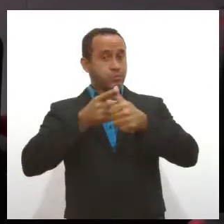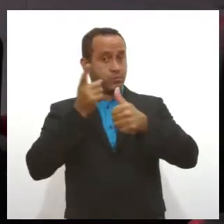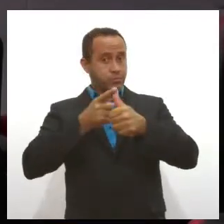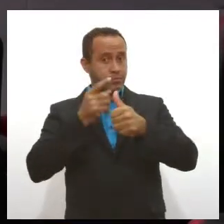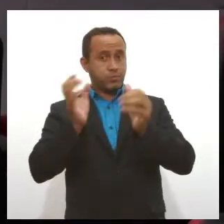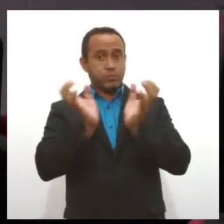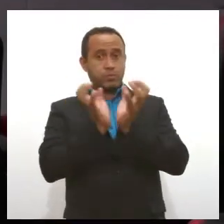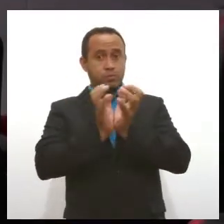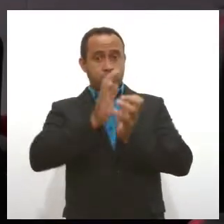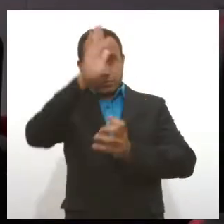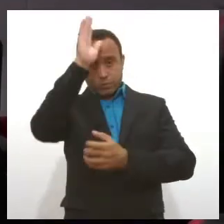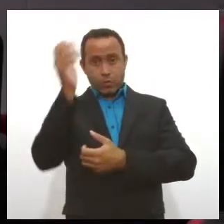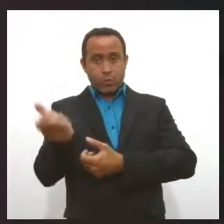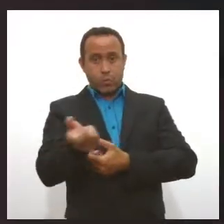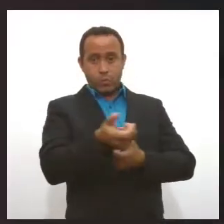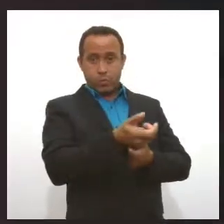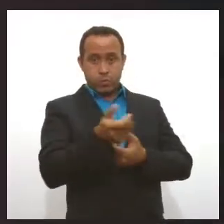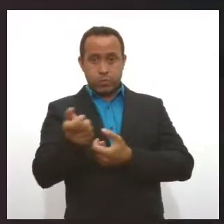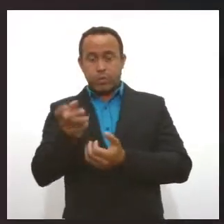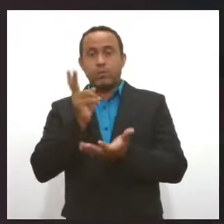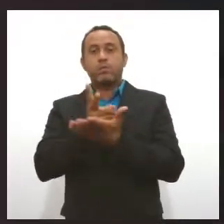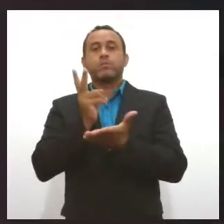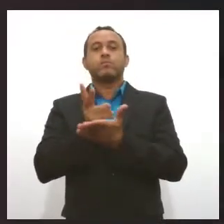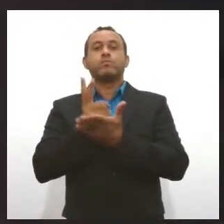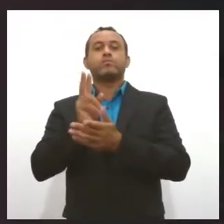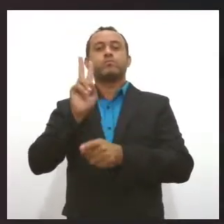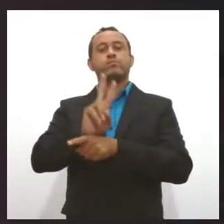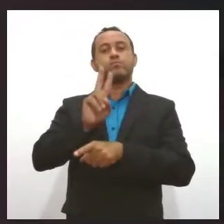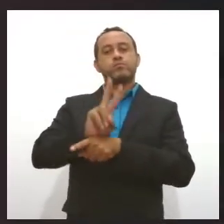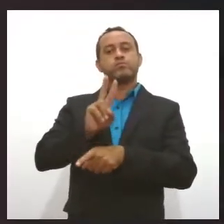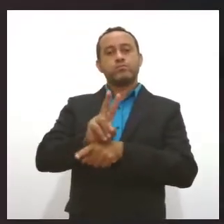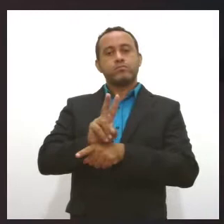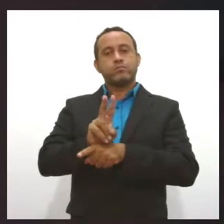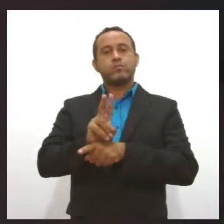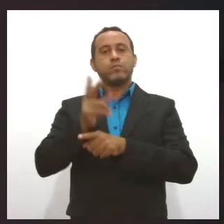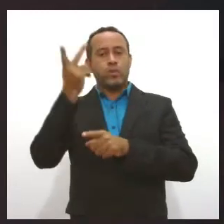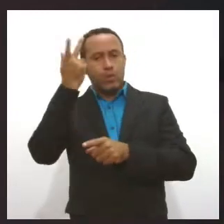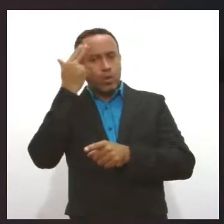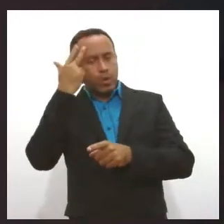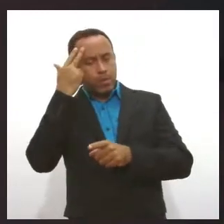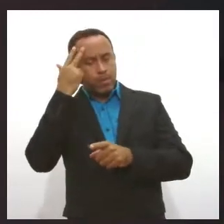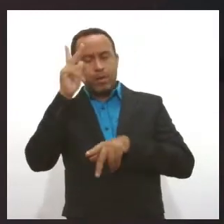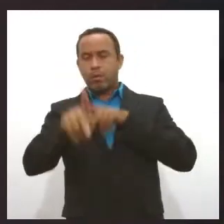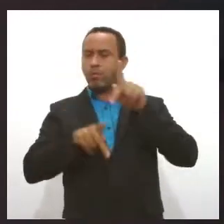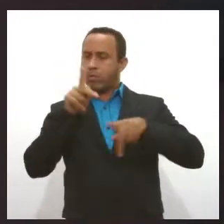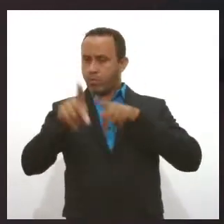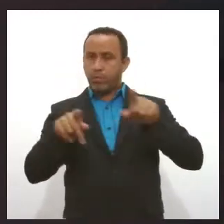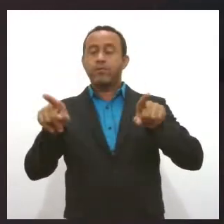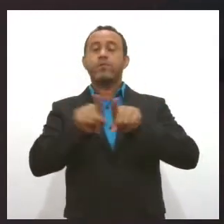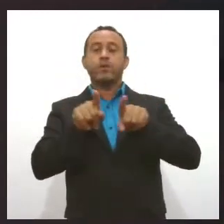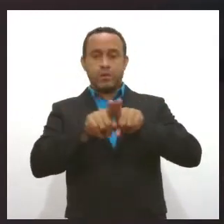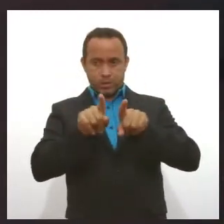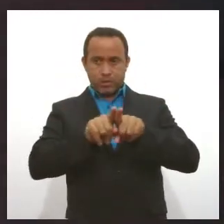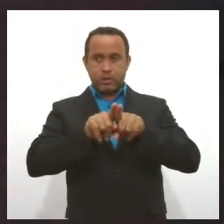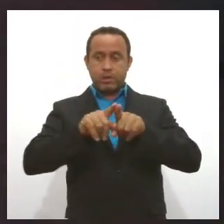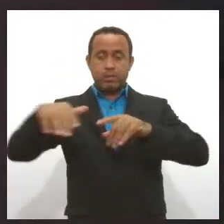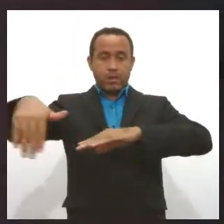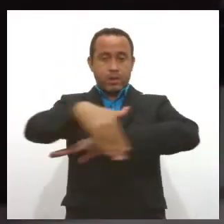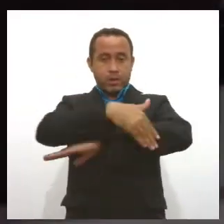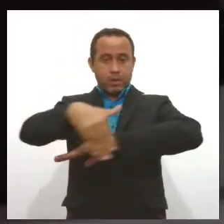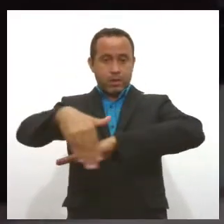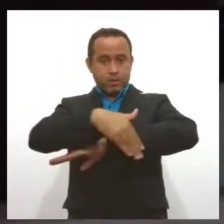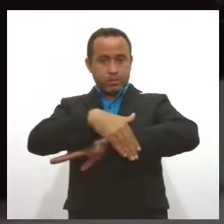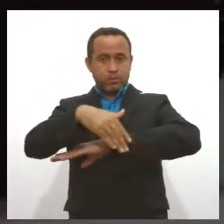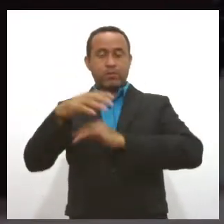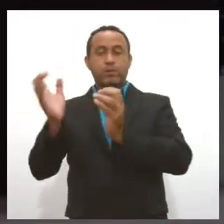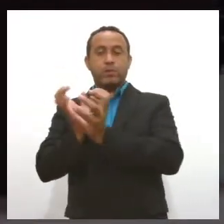de Bombeiros de Sergipe continuará prestando serviços costumeiros para a população e também colocará nas ruas um efetivo